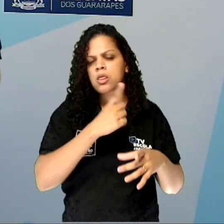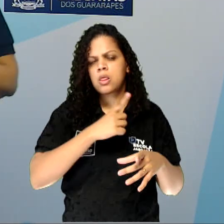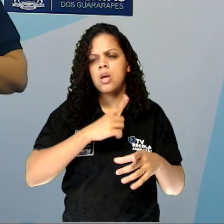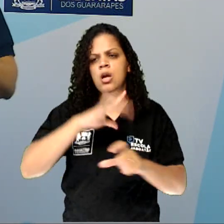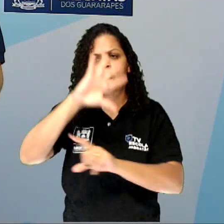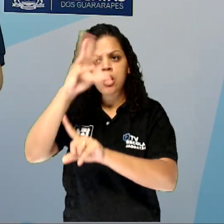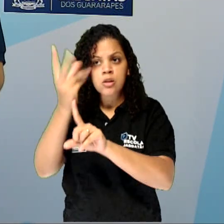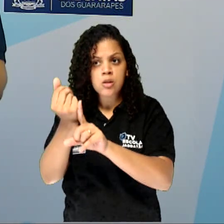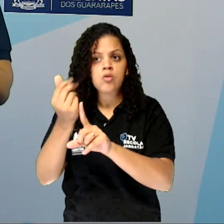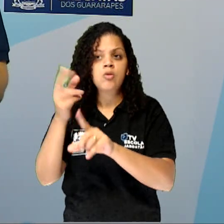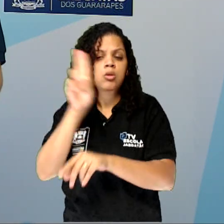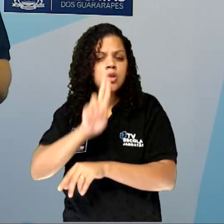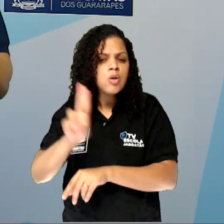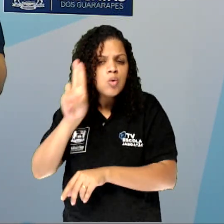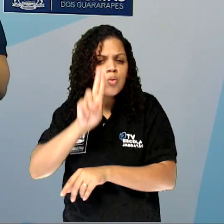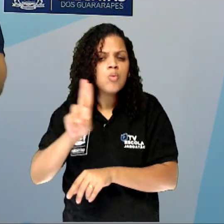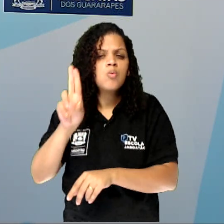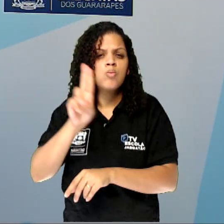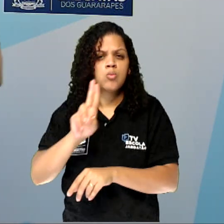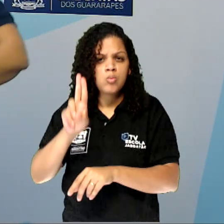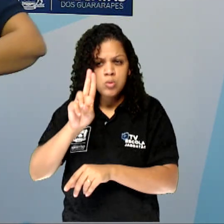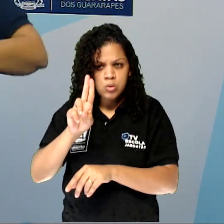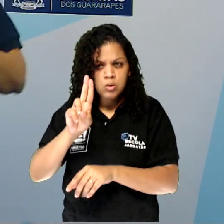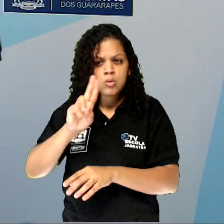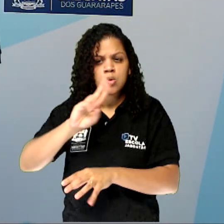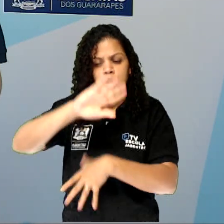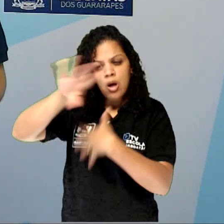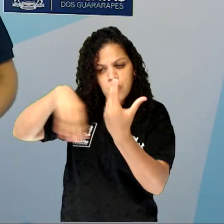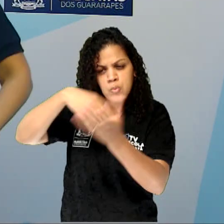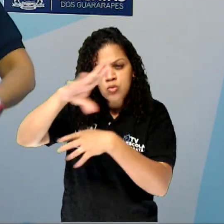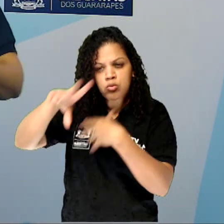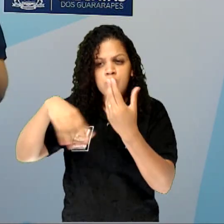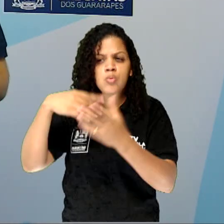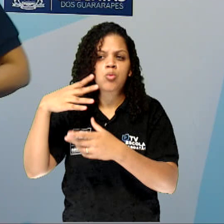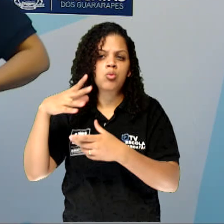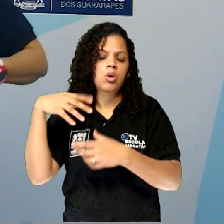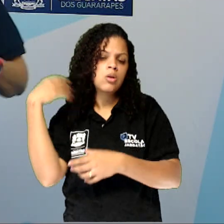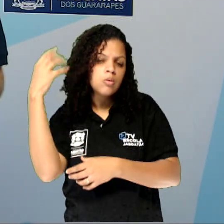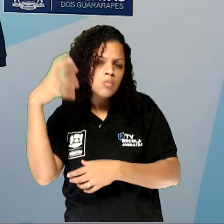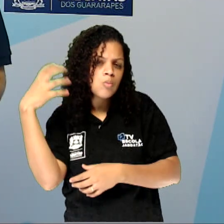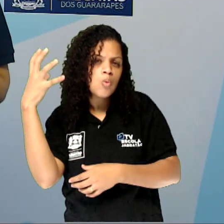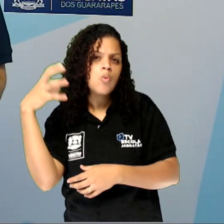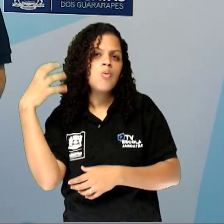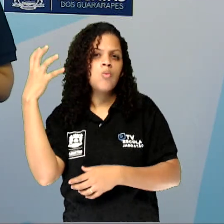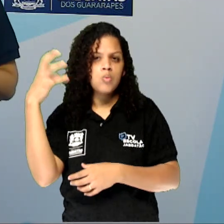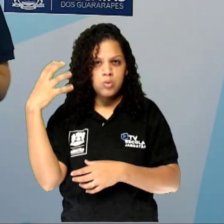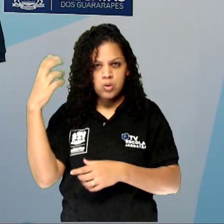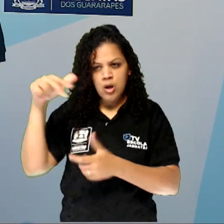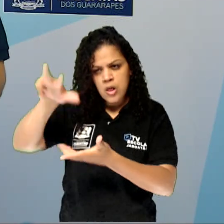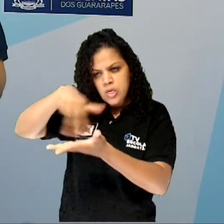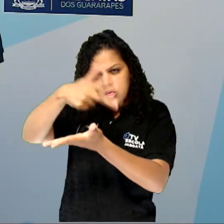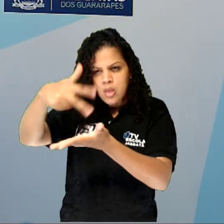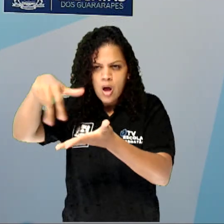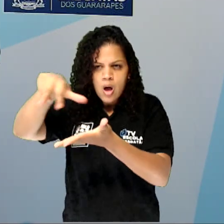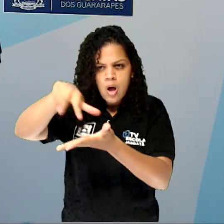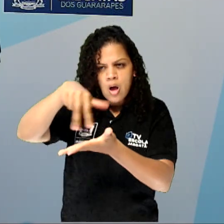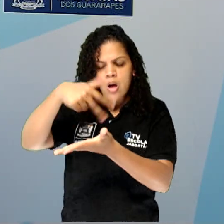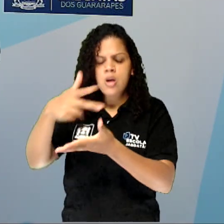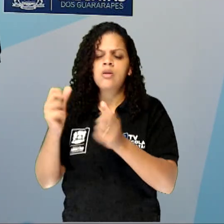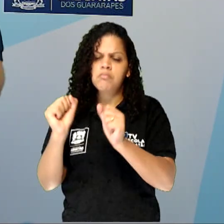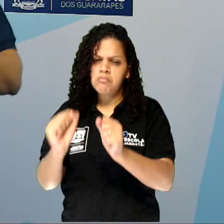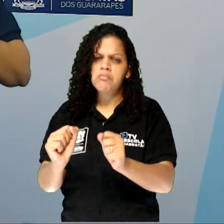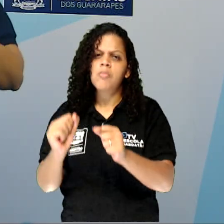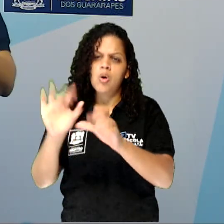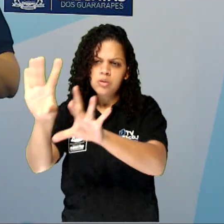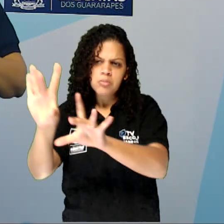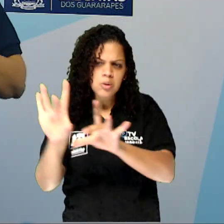arte, que eles gostam muito de misturar música com vídeo, né, até com performance, né, ao vivo. Então, vai ser uma arte